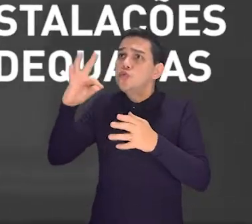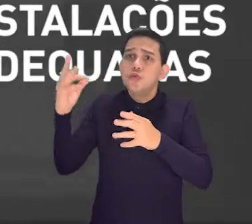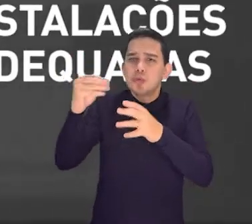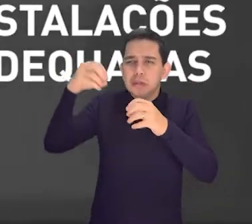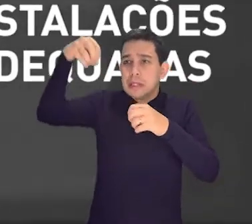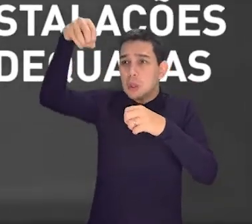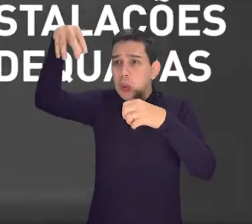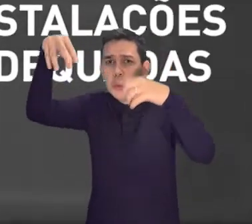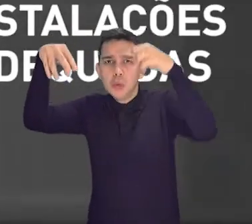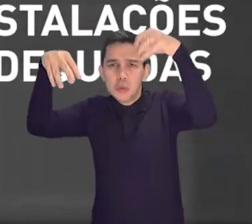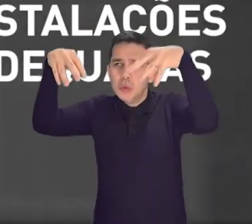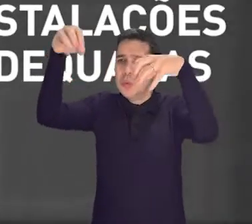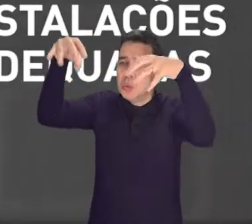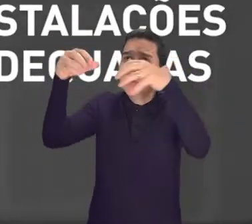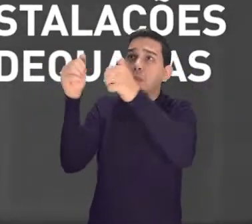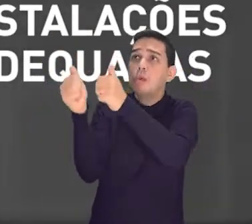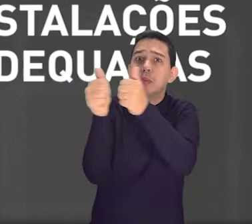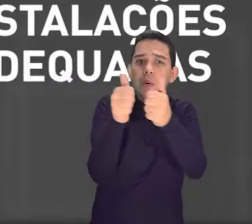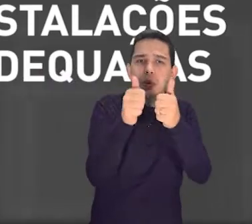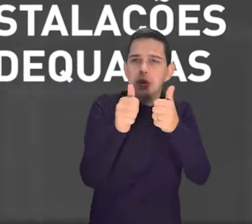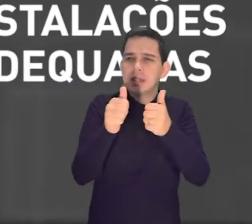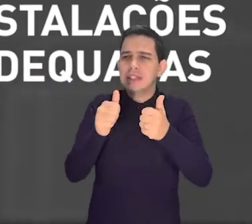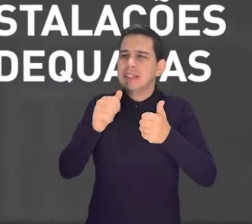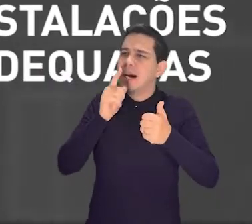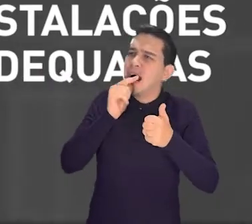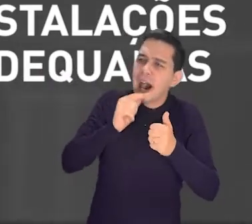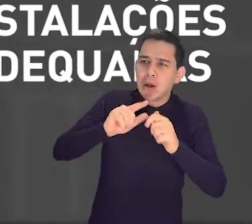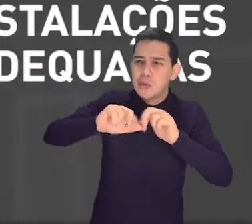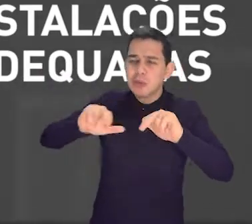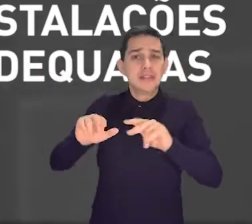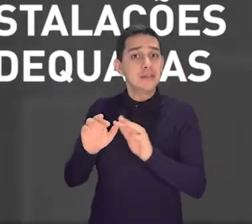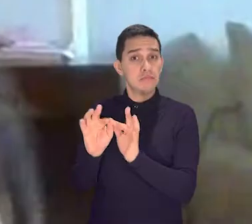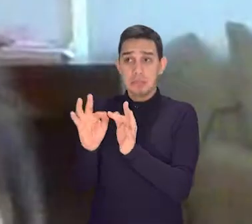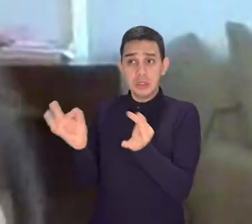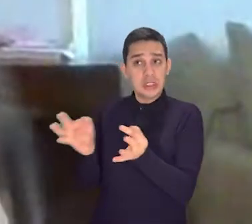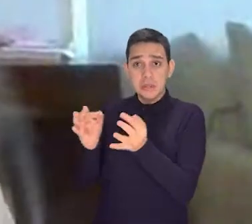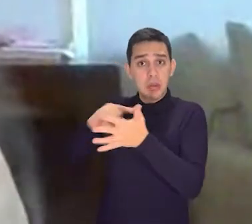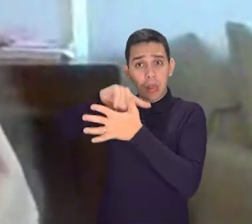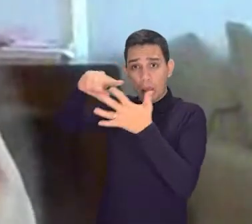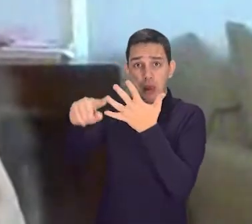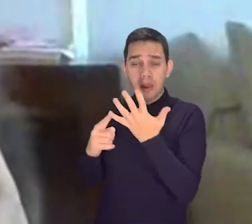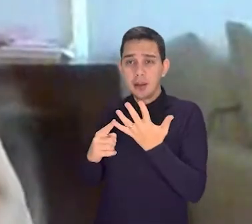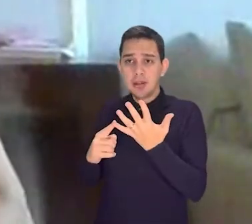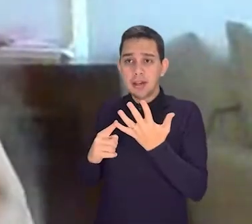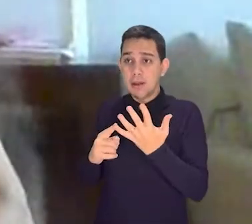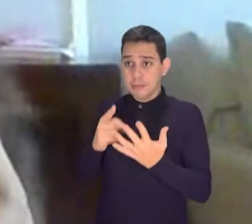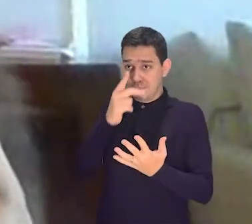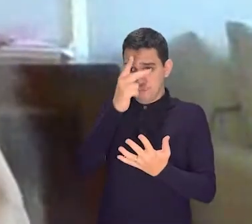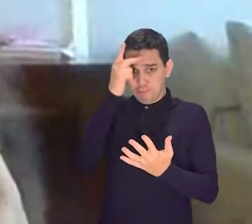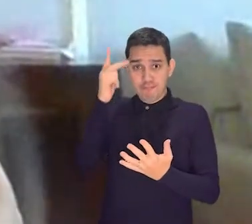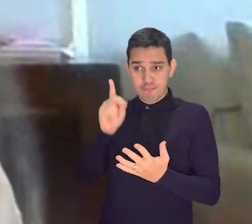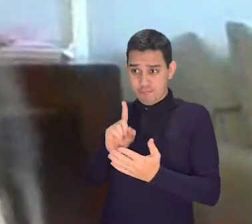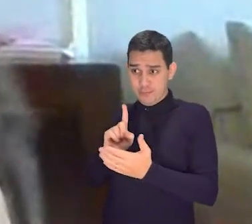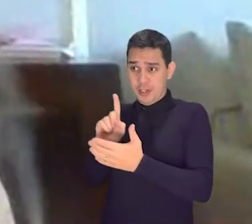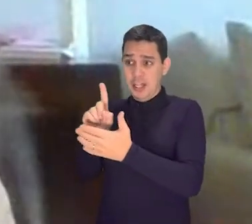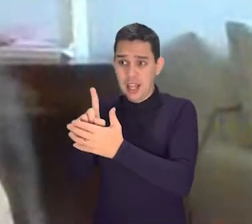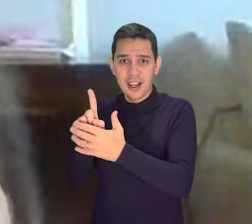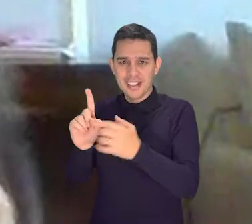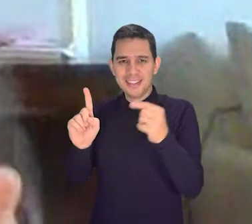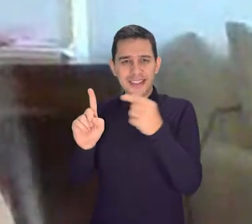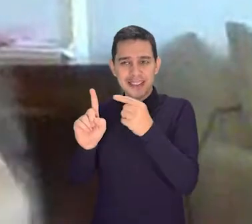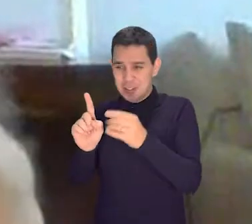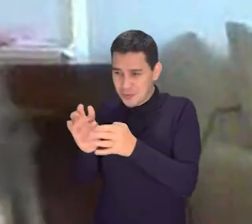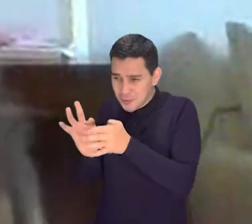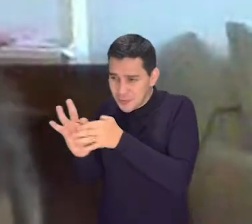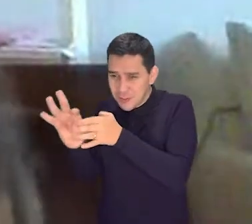da eletricidade e demais itens mínimos para que os conselheiros tutelares possam,